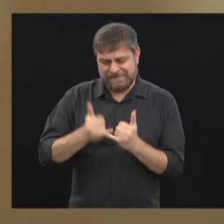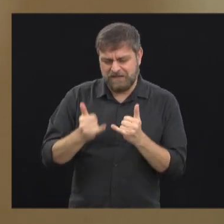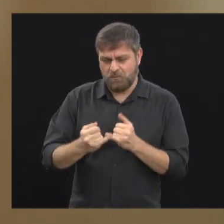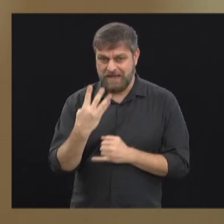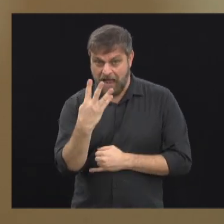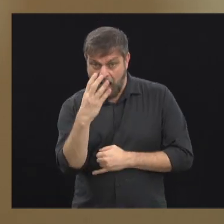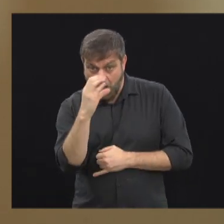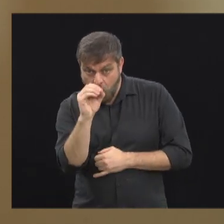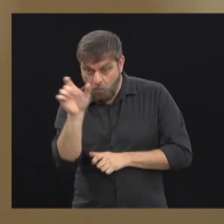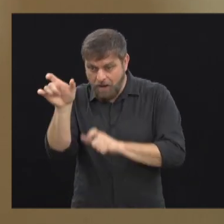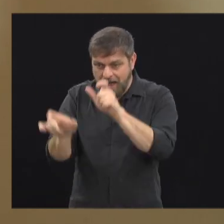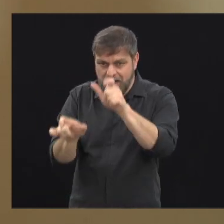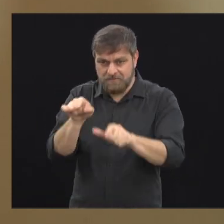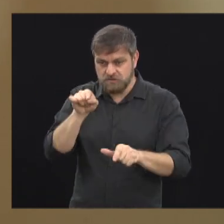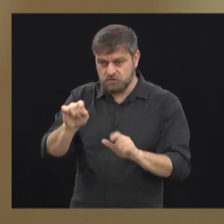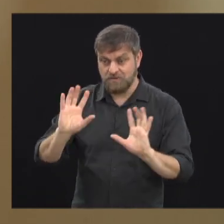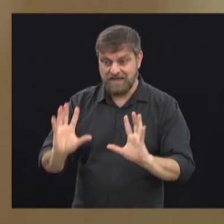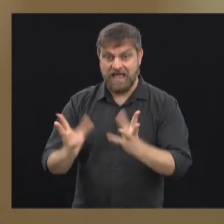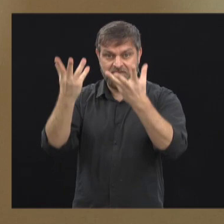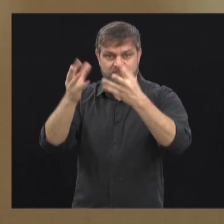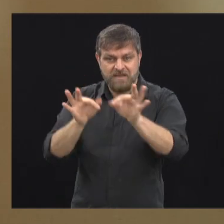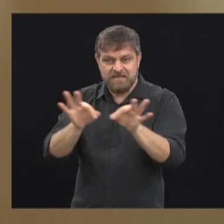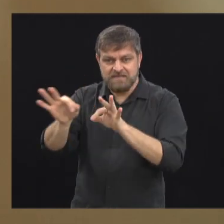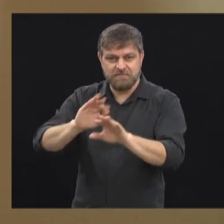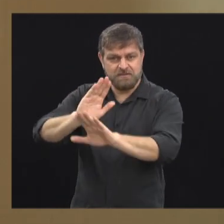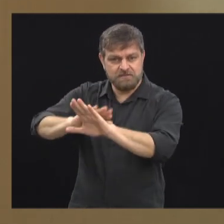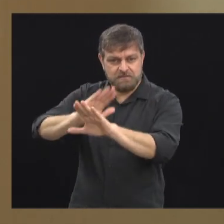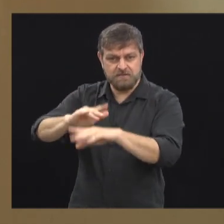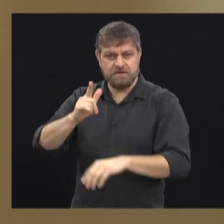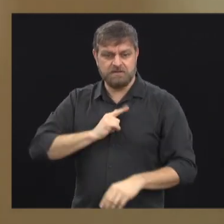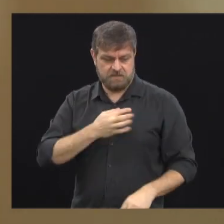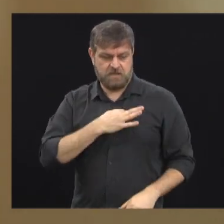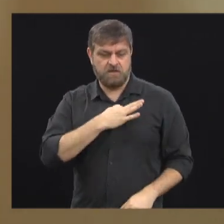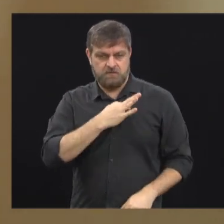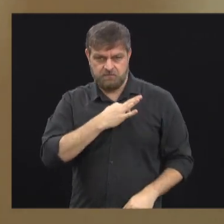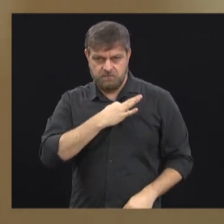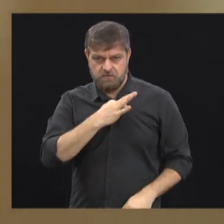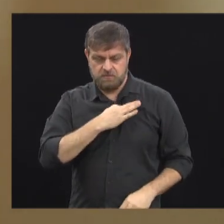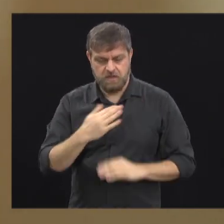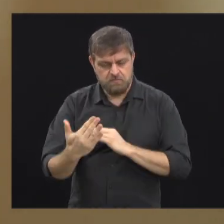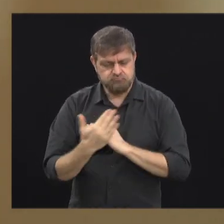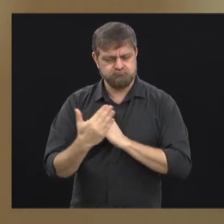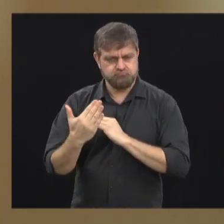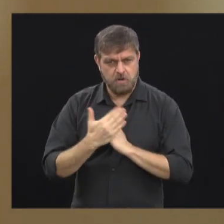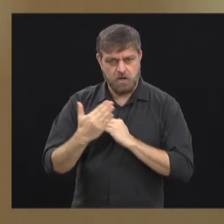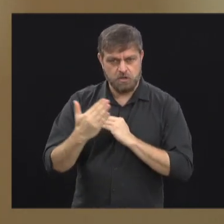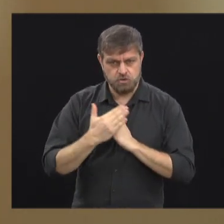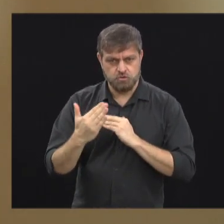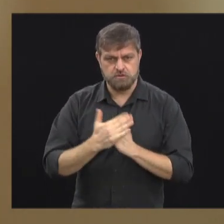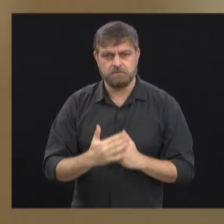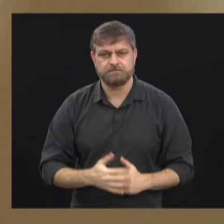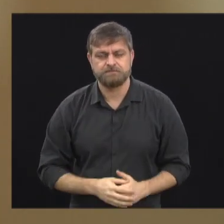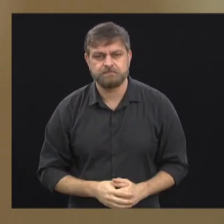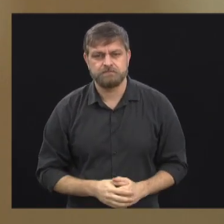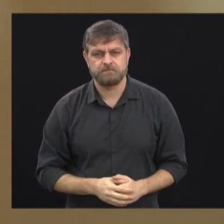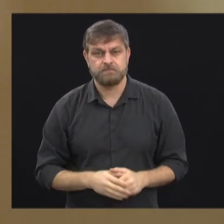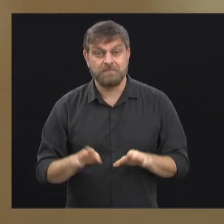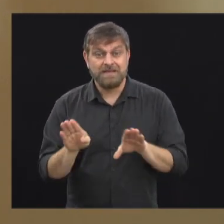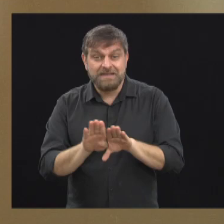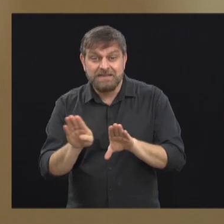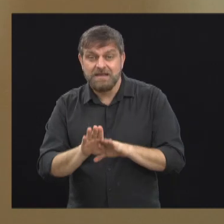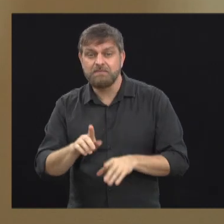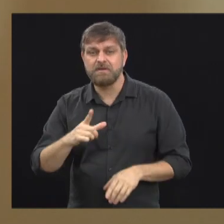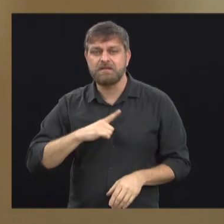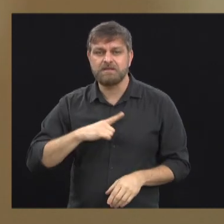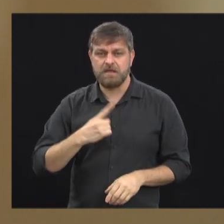40 pessoas trabalhando nas festas e temos bastante voluntários que nos ajudam e nos auxiliam. Temos